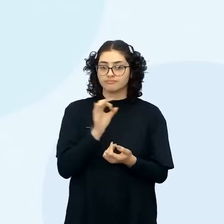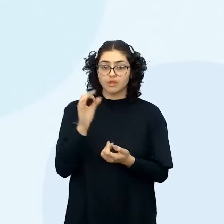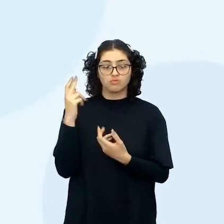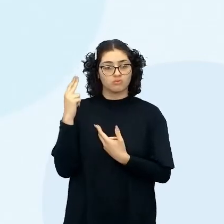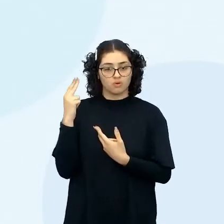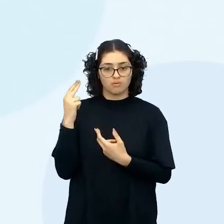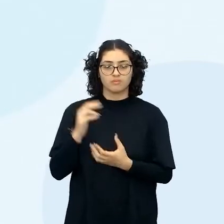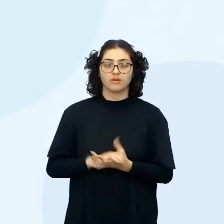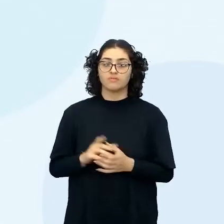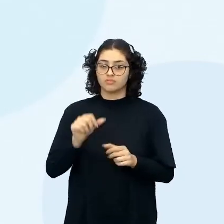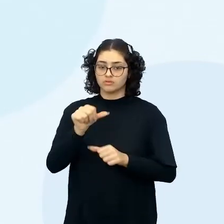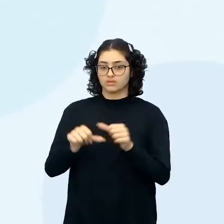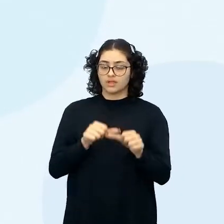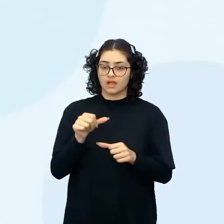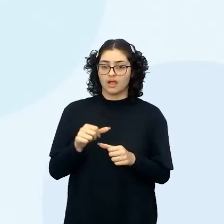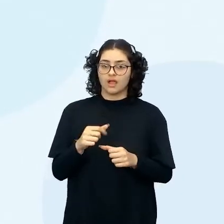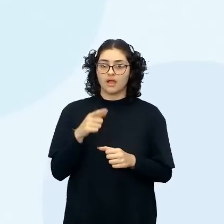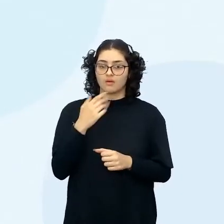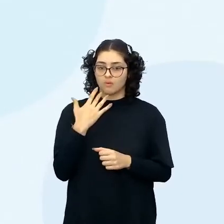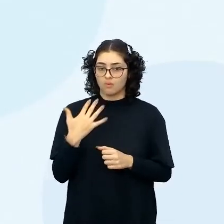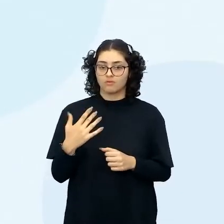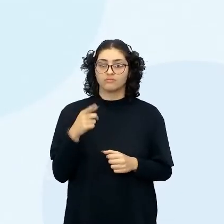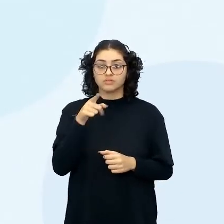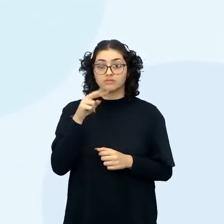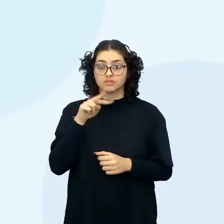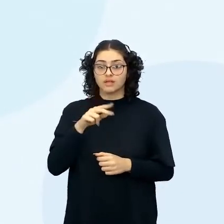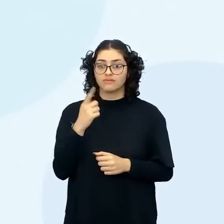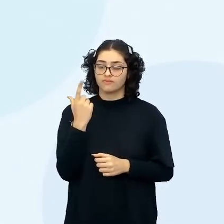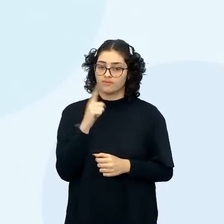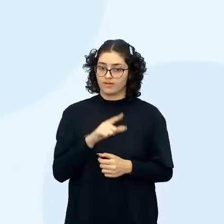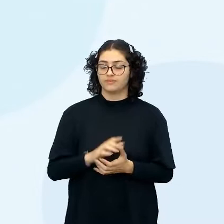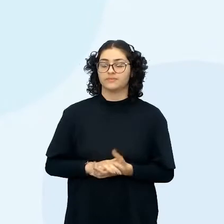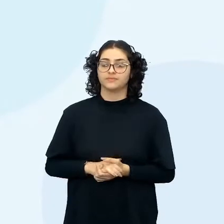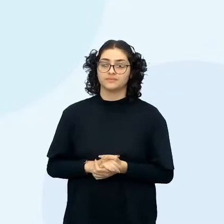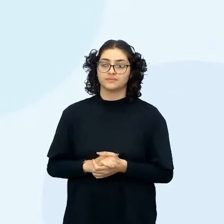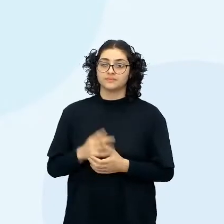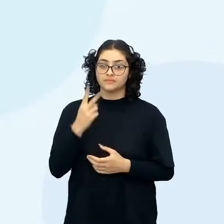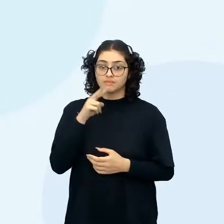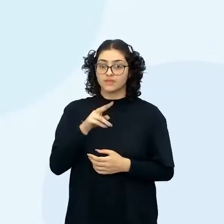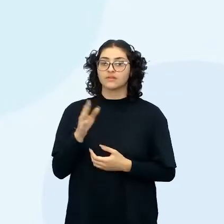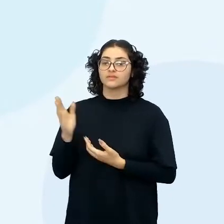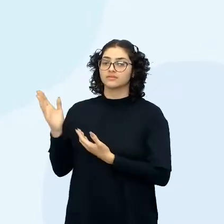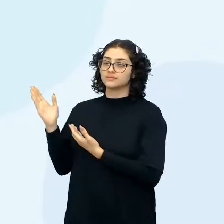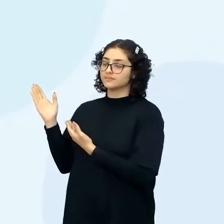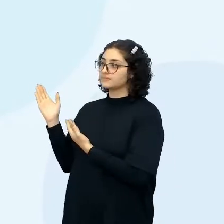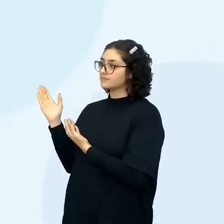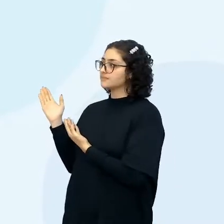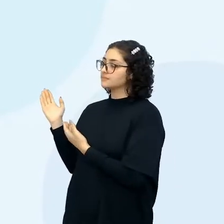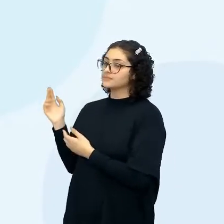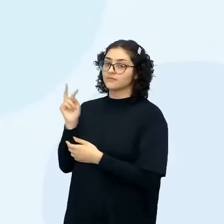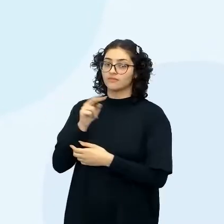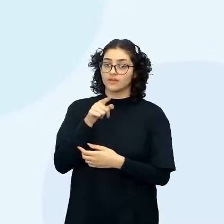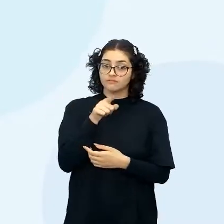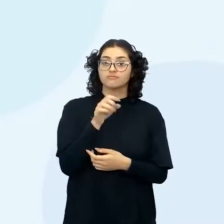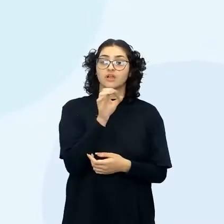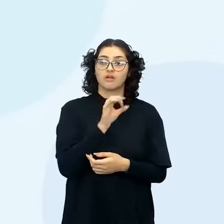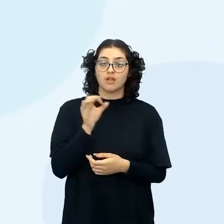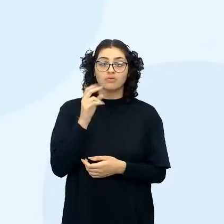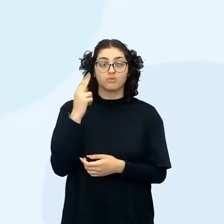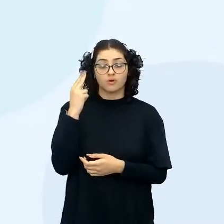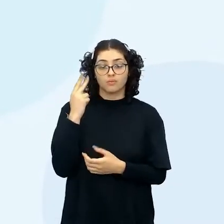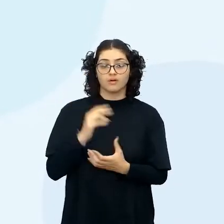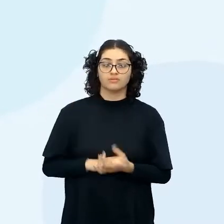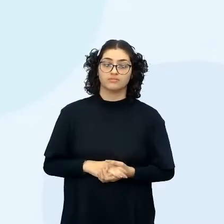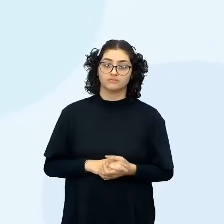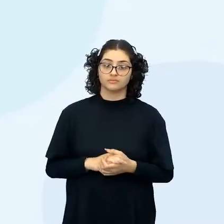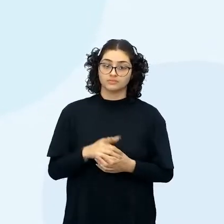cor aqui para que fique mais visível para vocês. Vejam aqui, olha, essas células normais, né? Então,